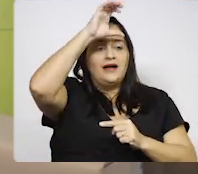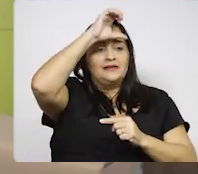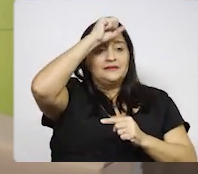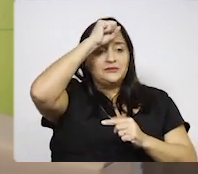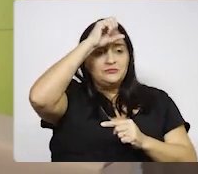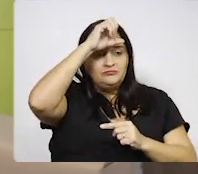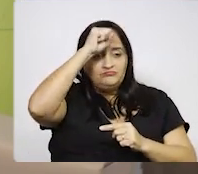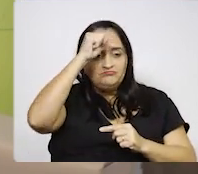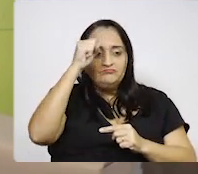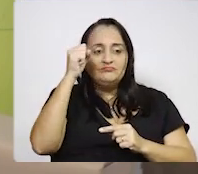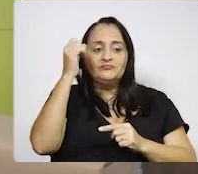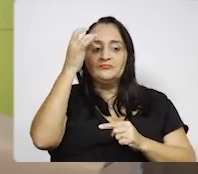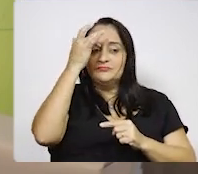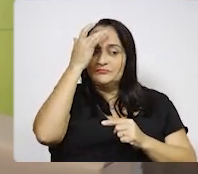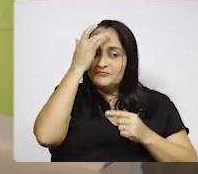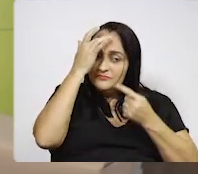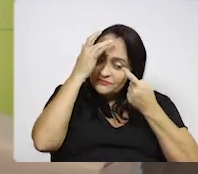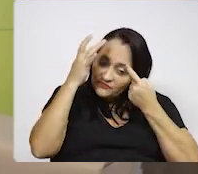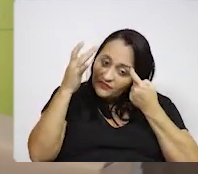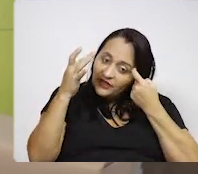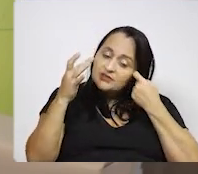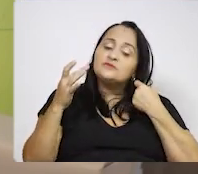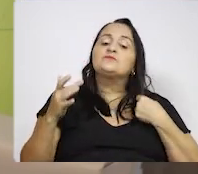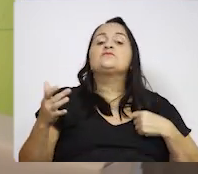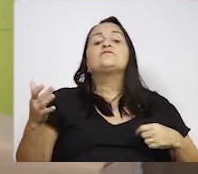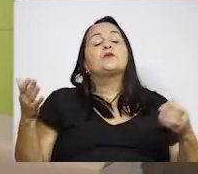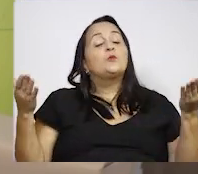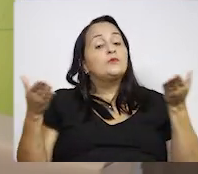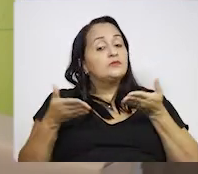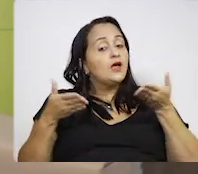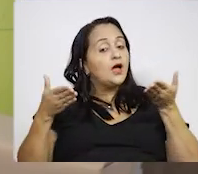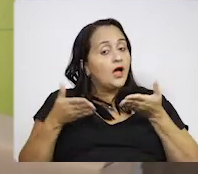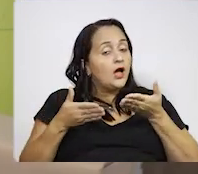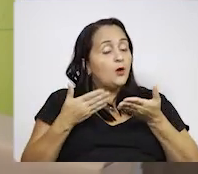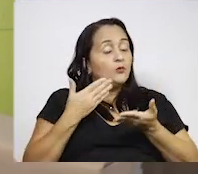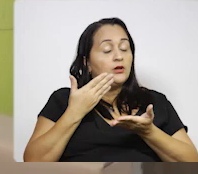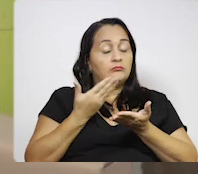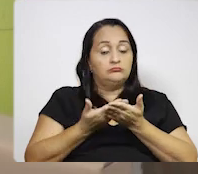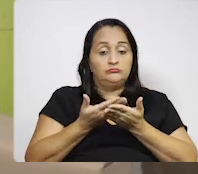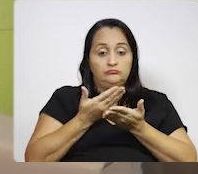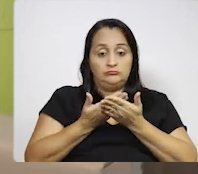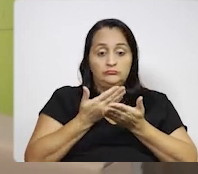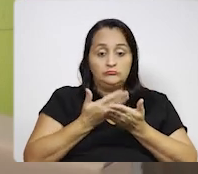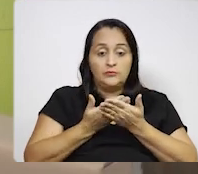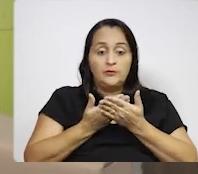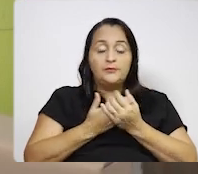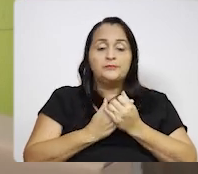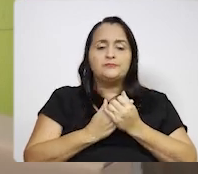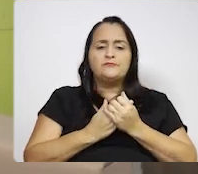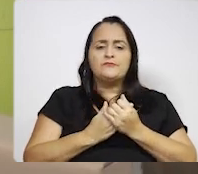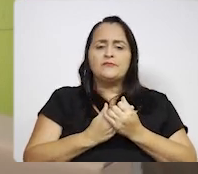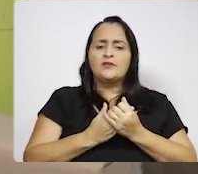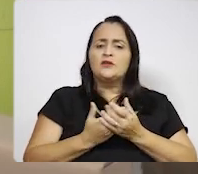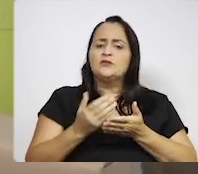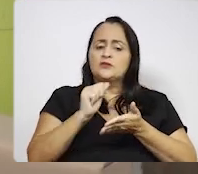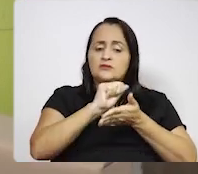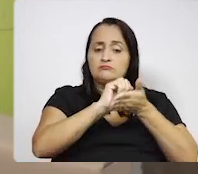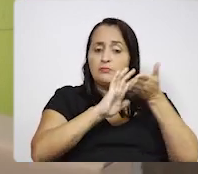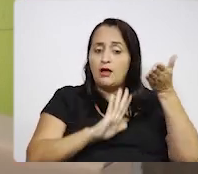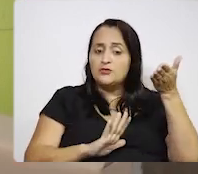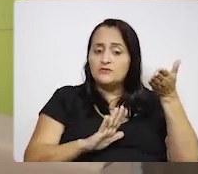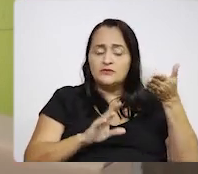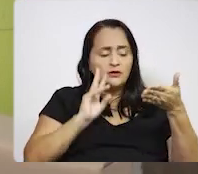conseguir frações equivalentes, tá bom? Na aula de hoje, nós basicamente vamos fazer os